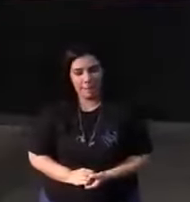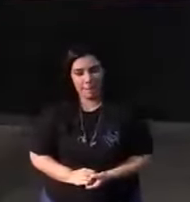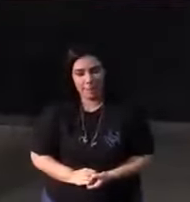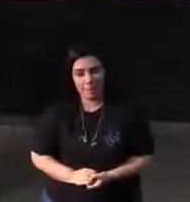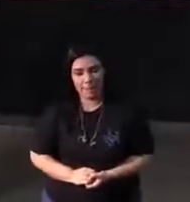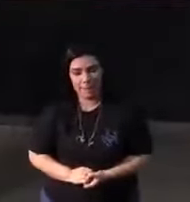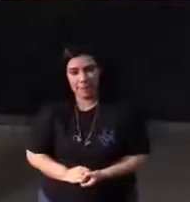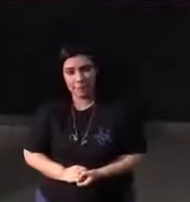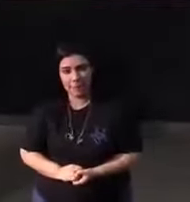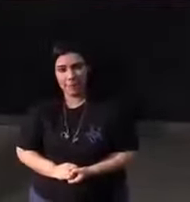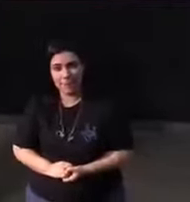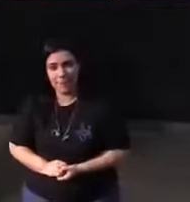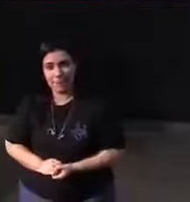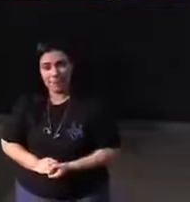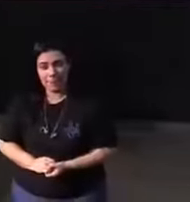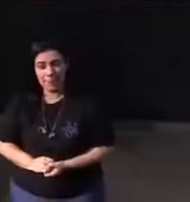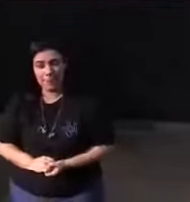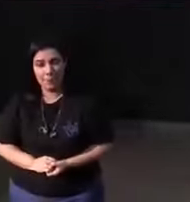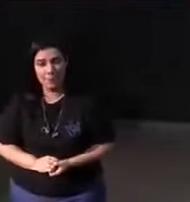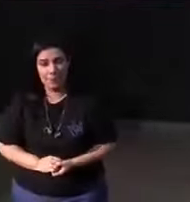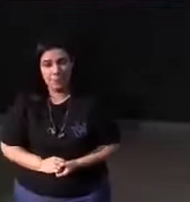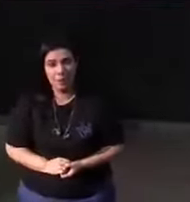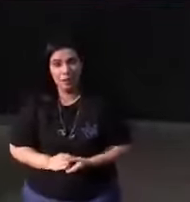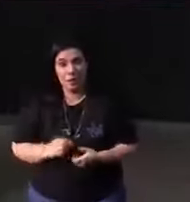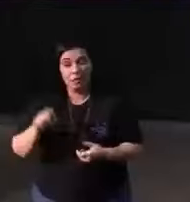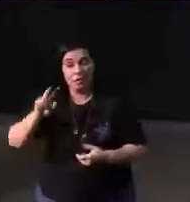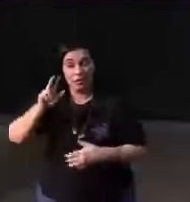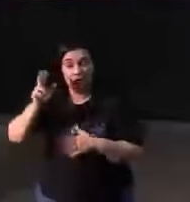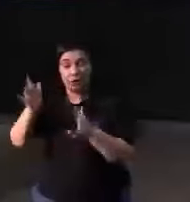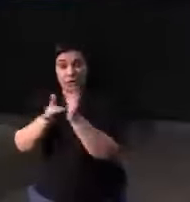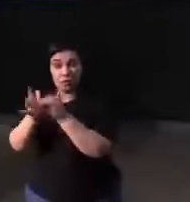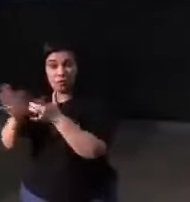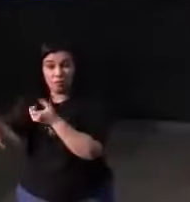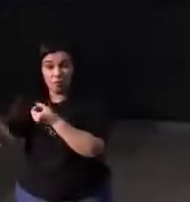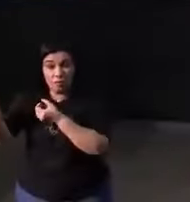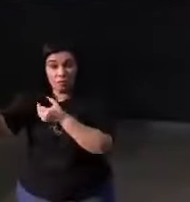Ele está vindo ao seu encontro, mas você precisa caminhar ao encontro dele também.